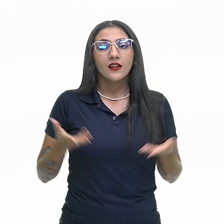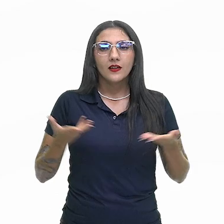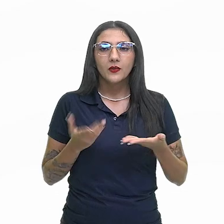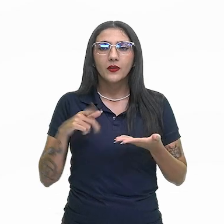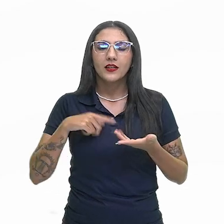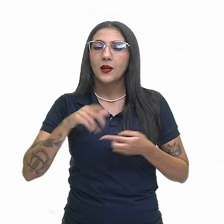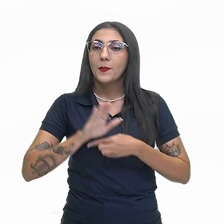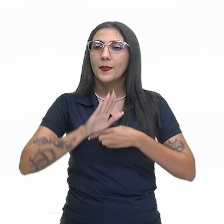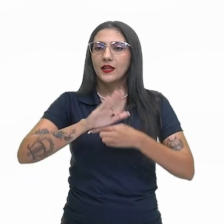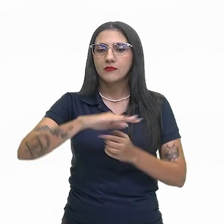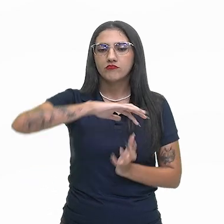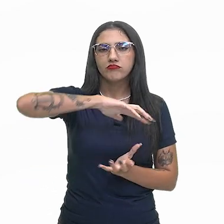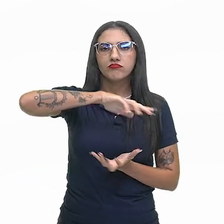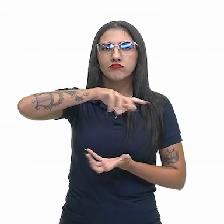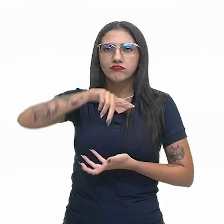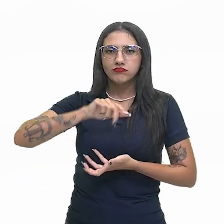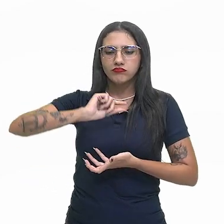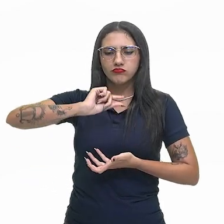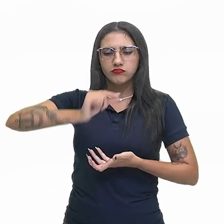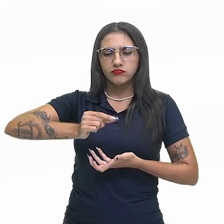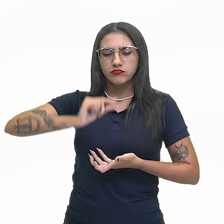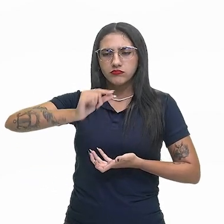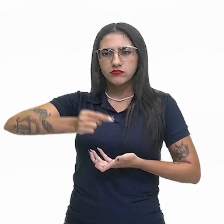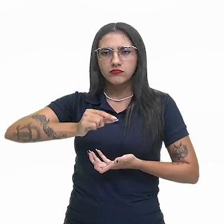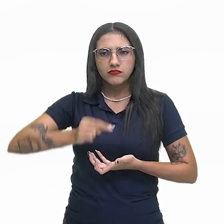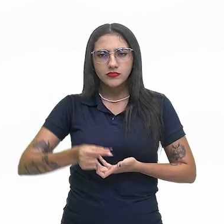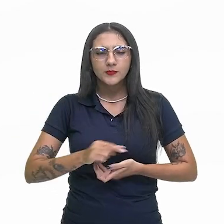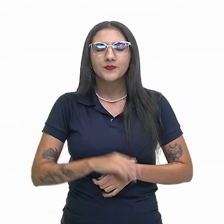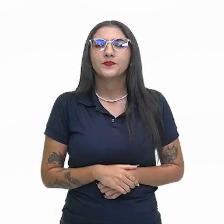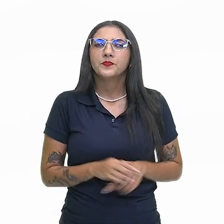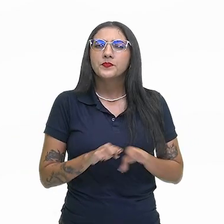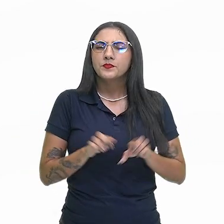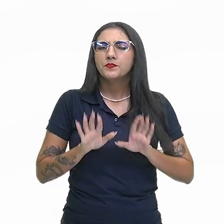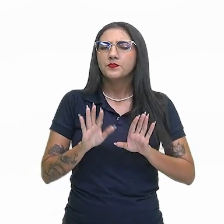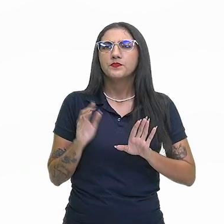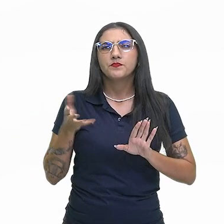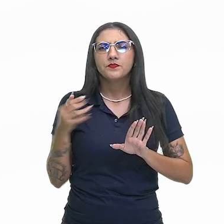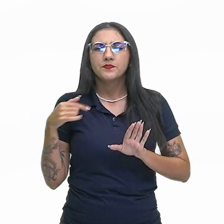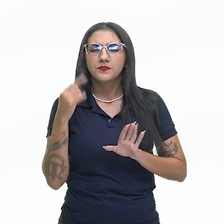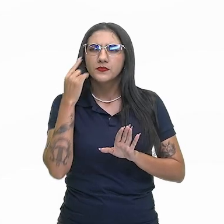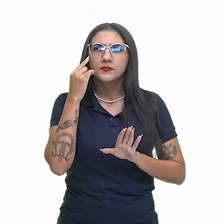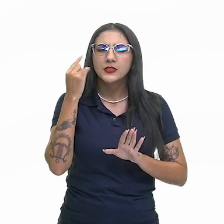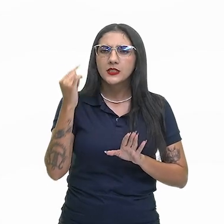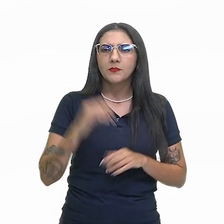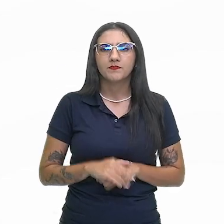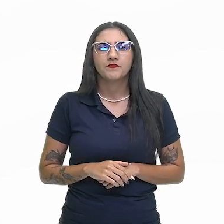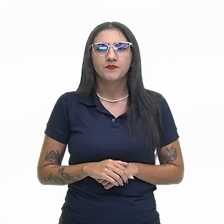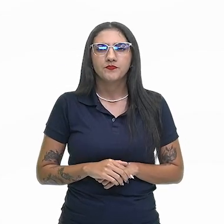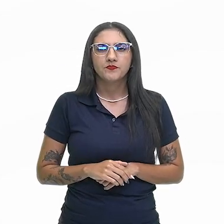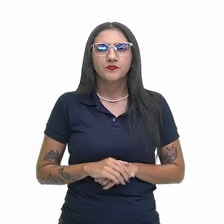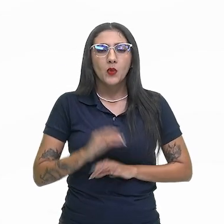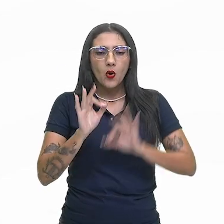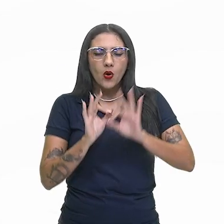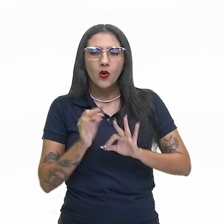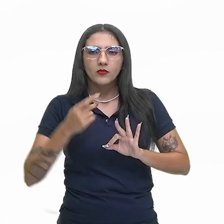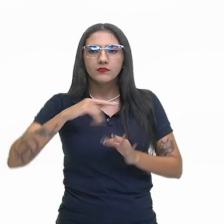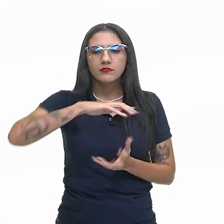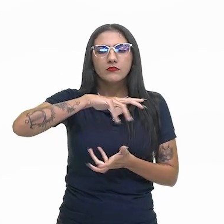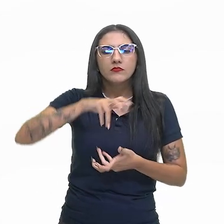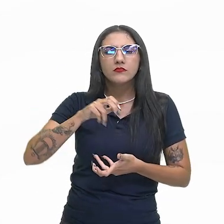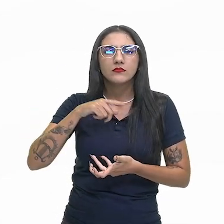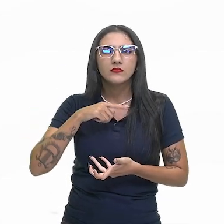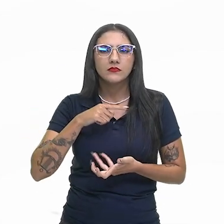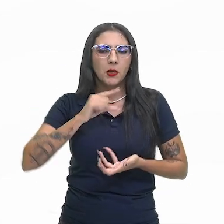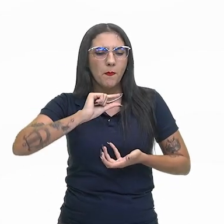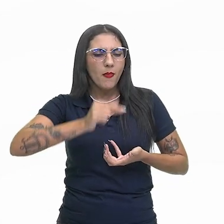as camadas do nosso planeta. Se a gente for parar para pensar, o nosso planeta ele é todo dividido em algumas